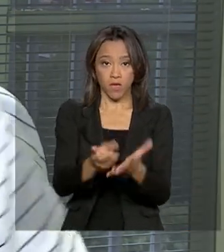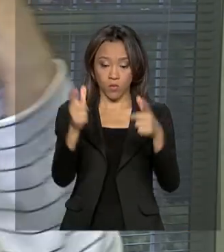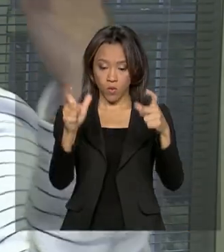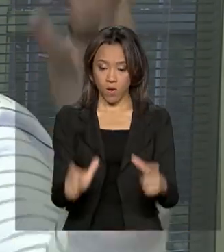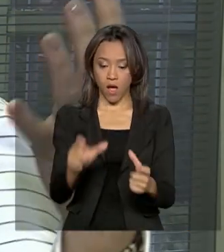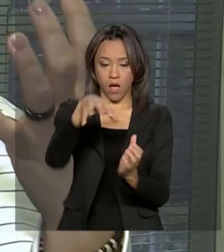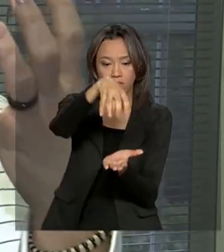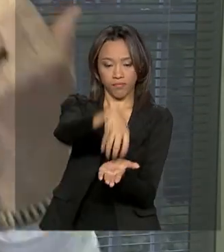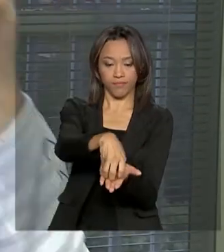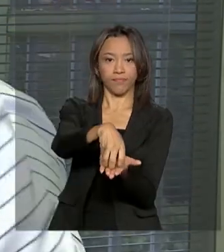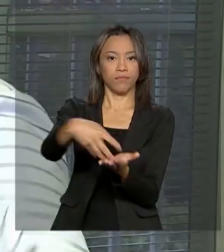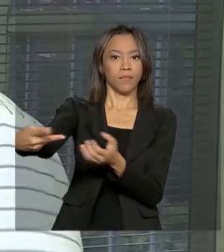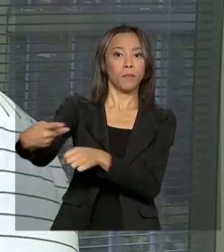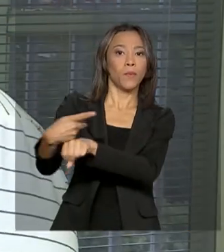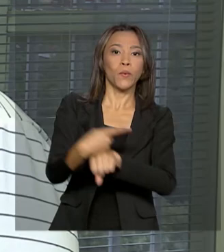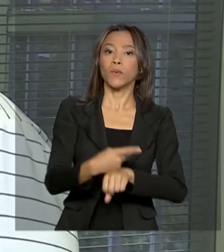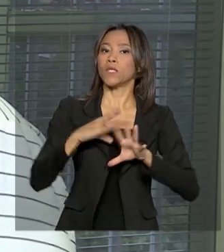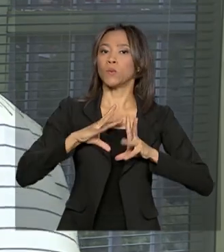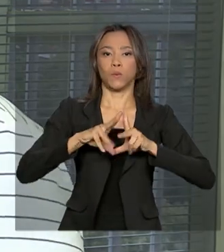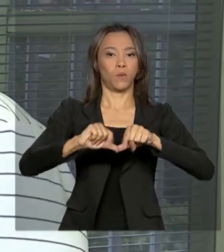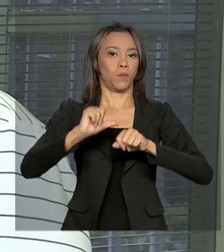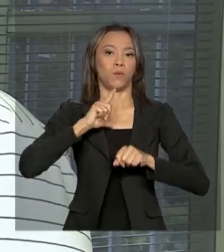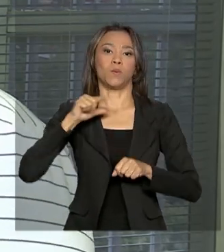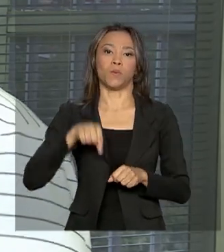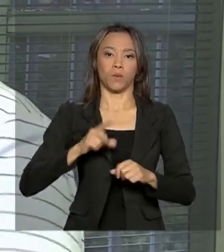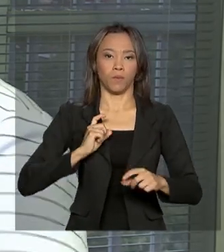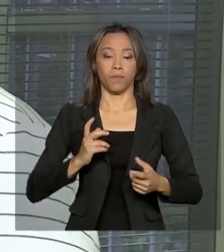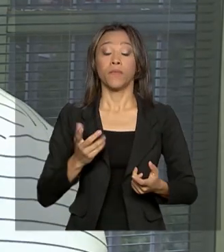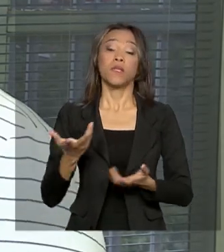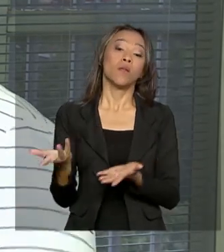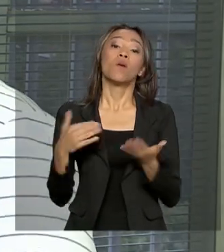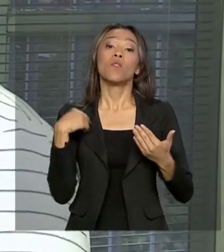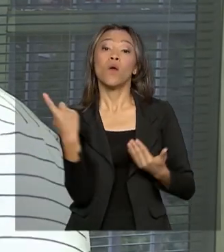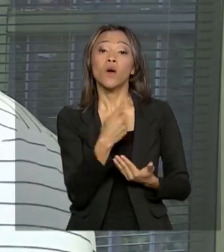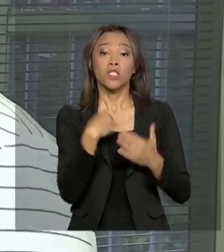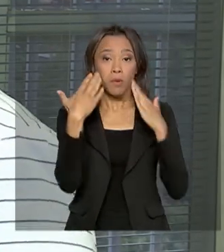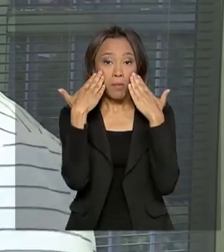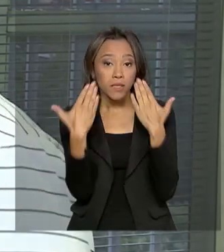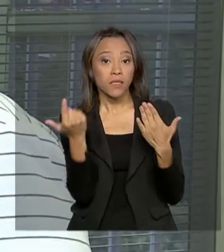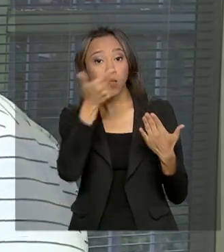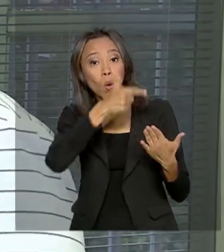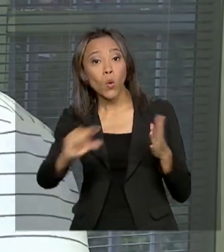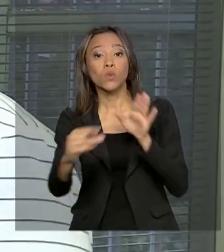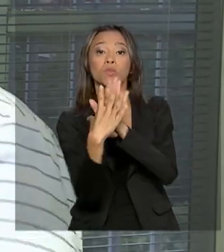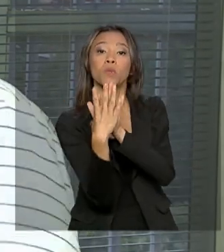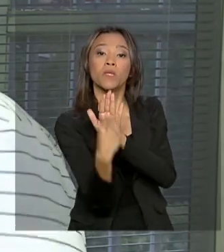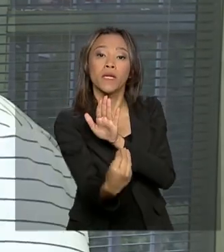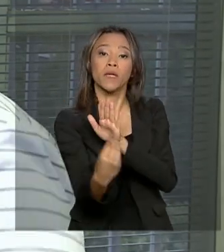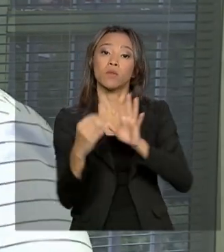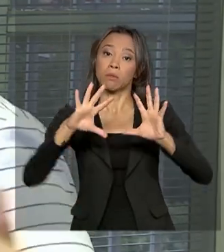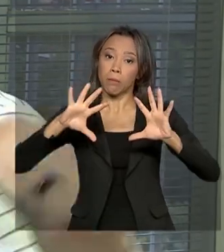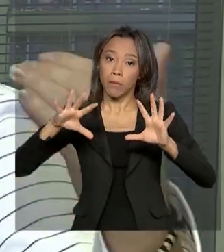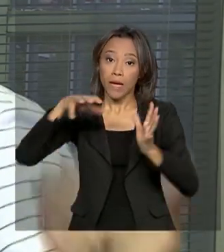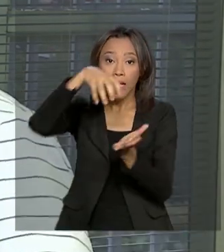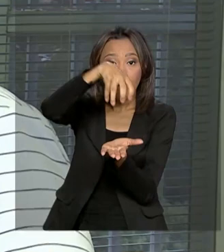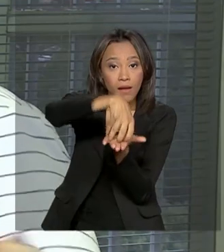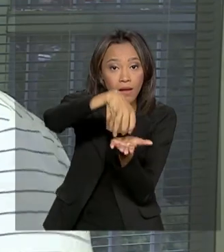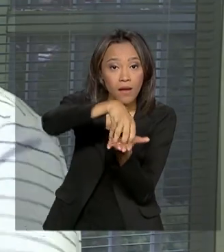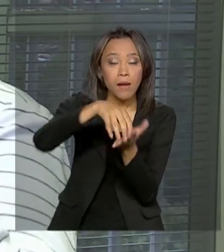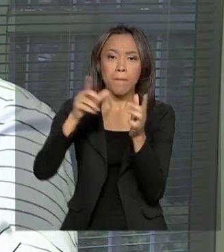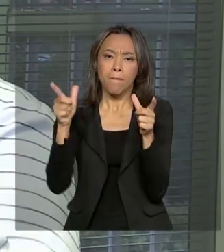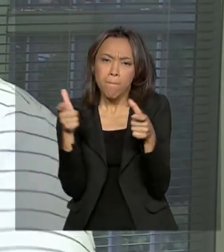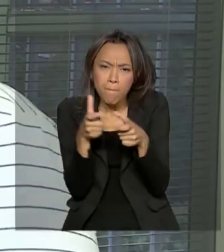só um formato gigante. Nessa administração, nós estamos apresentando outros formatos, casas menores para cidades pequenas.